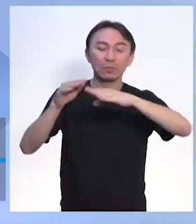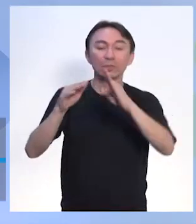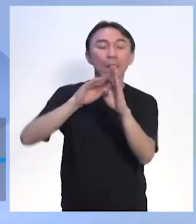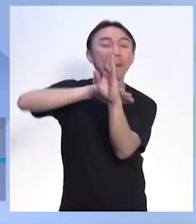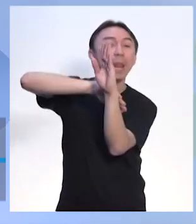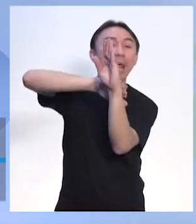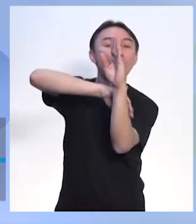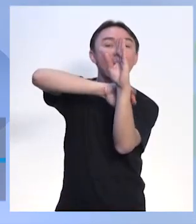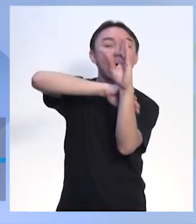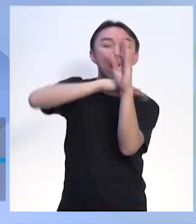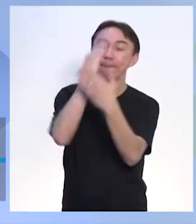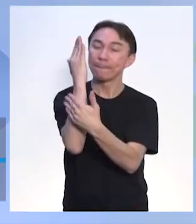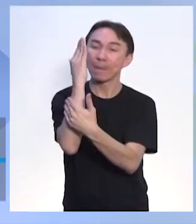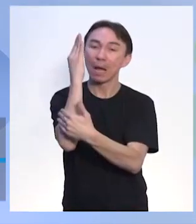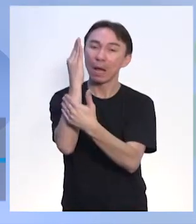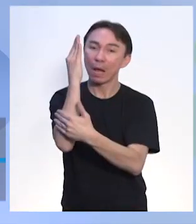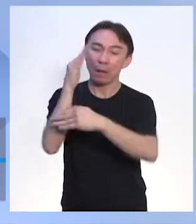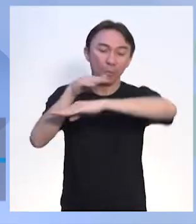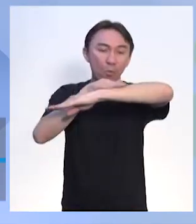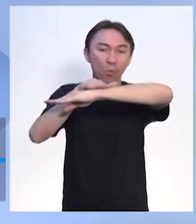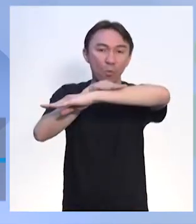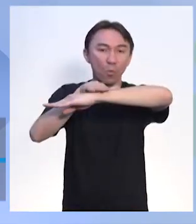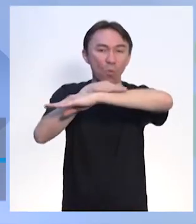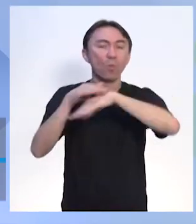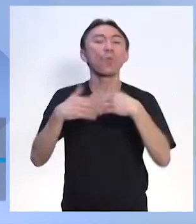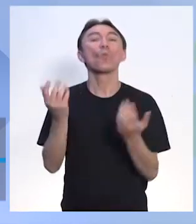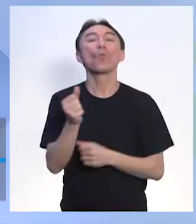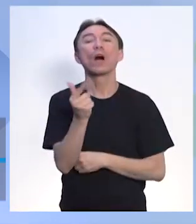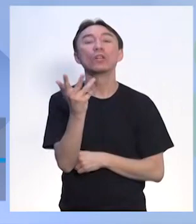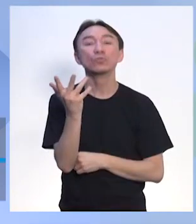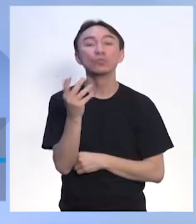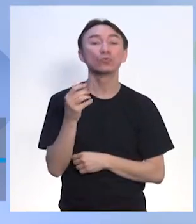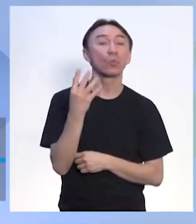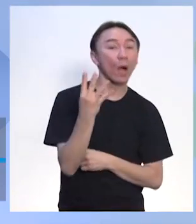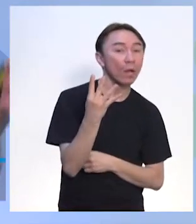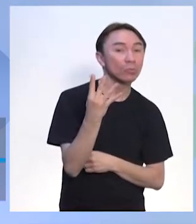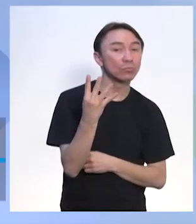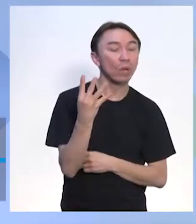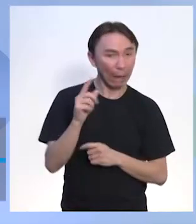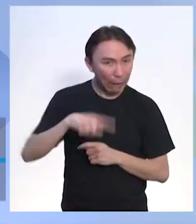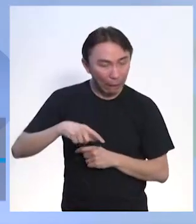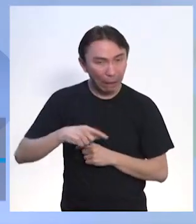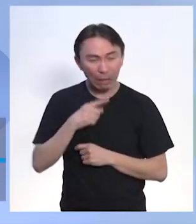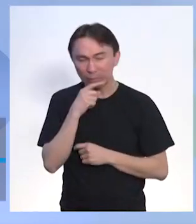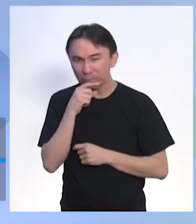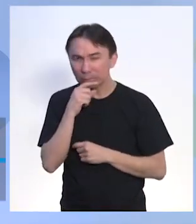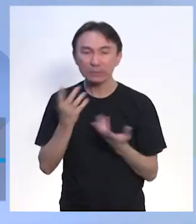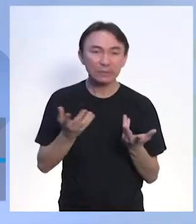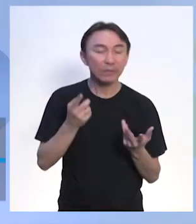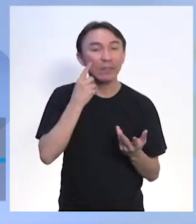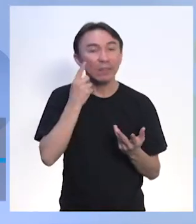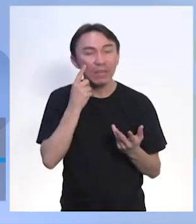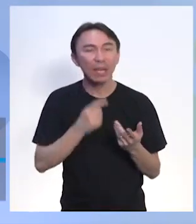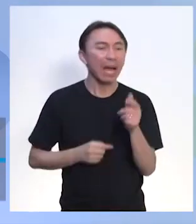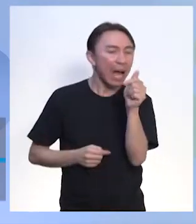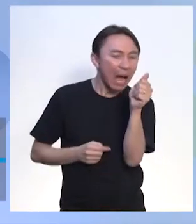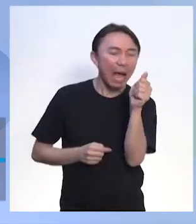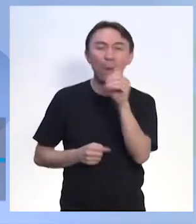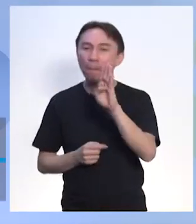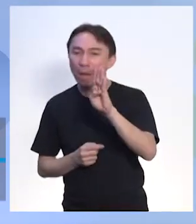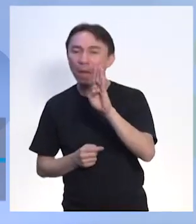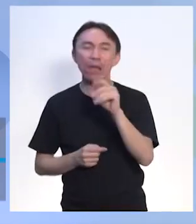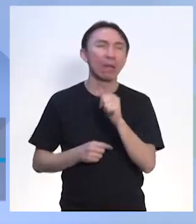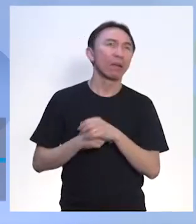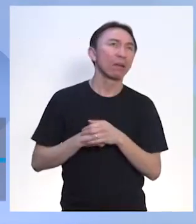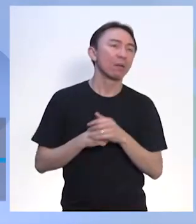a proporcionalidade. Então a pergunta é, qual é a relação entre eles? Eu identifiquei essa relação, A com B, B com